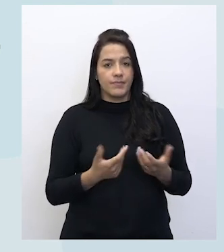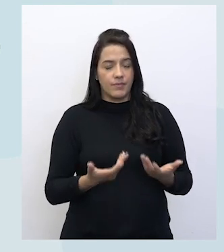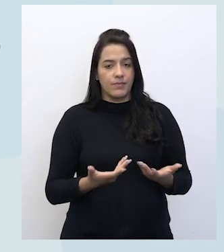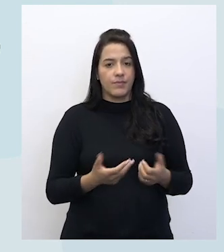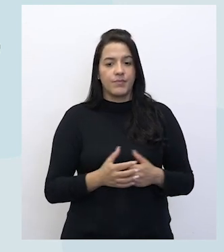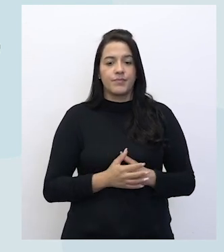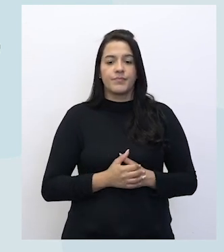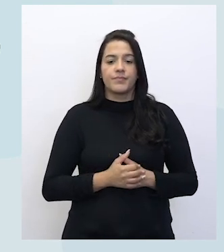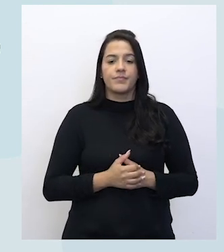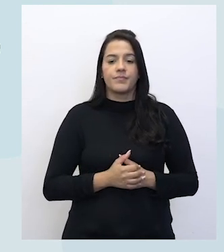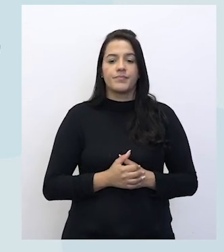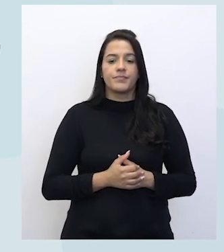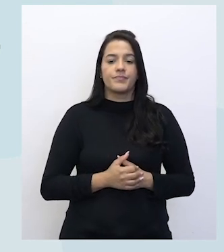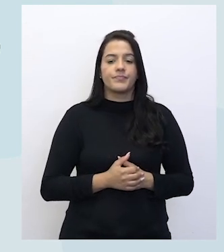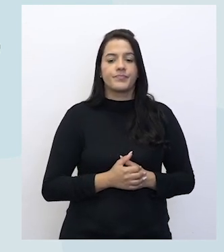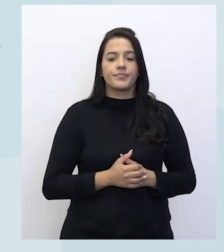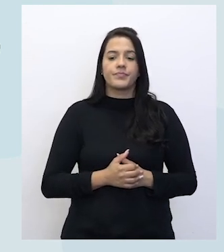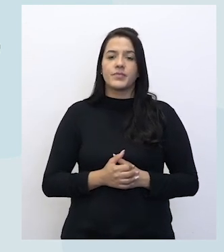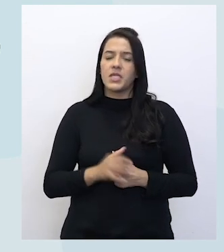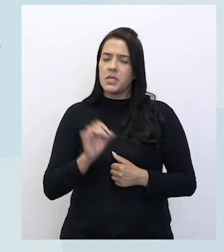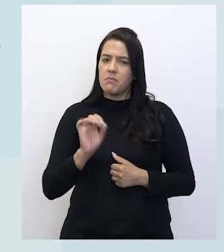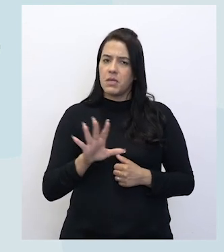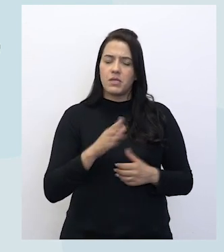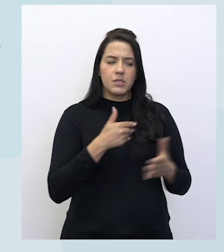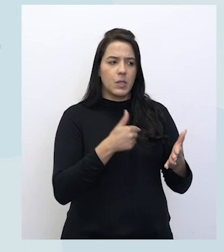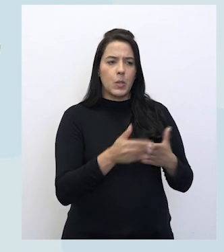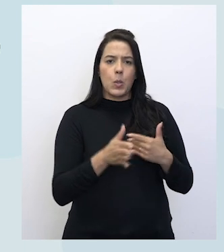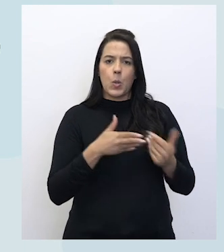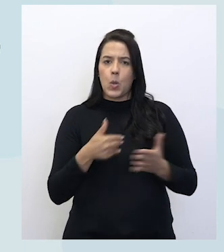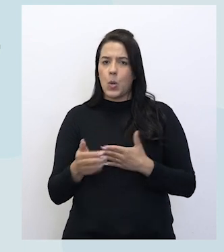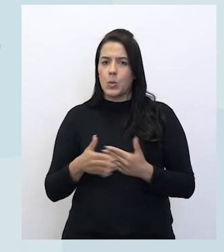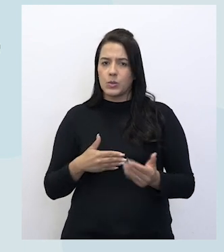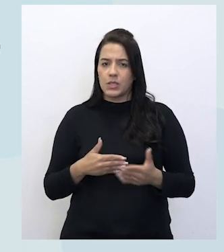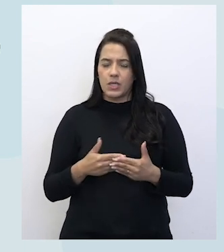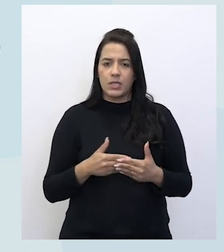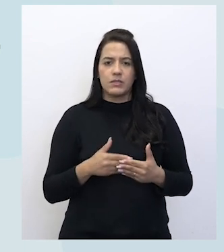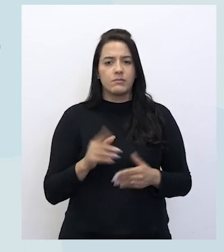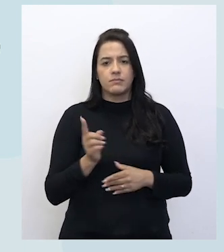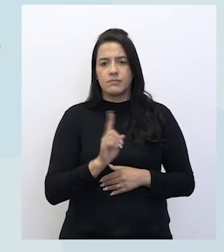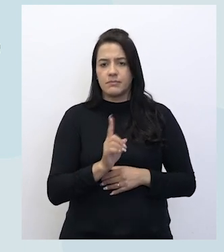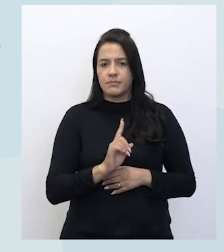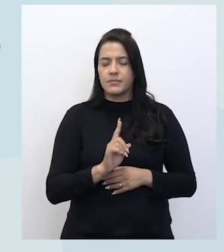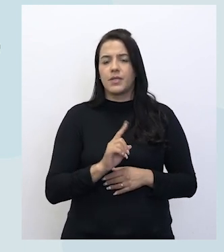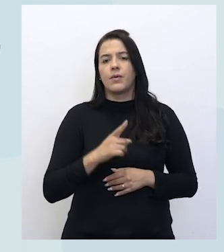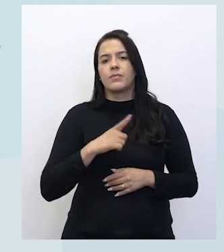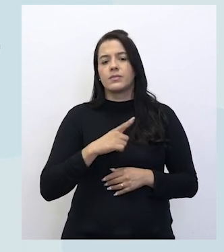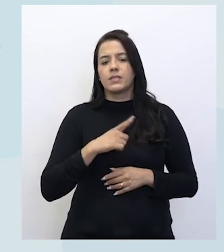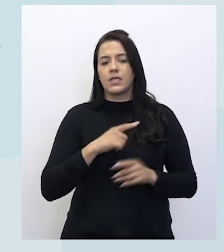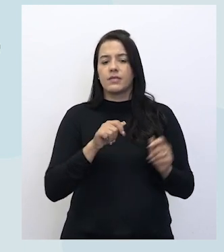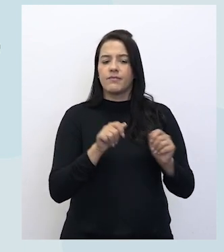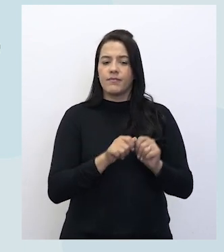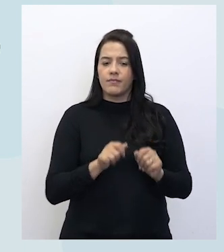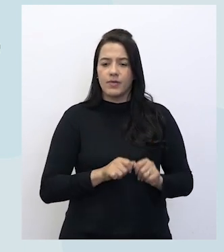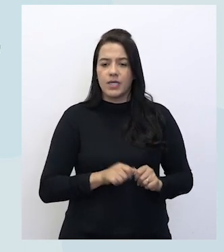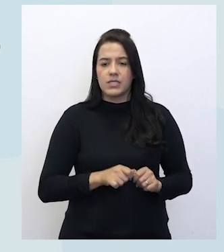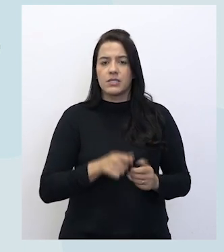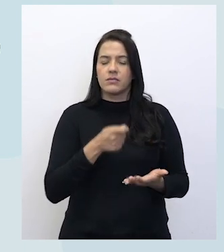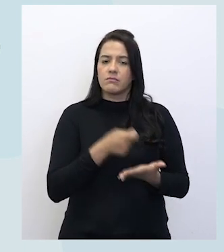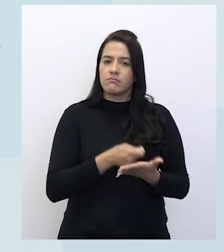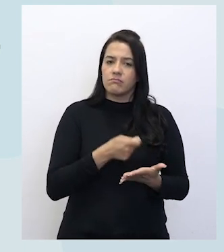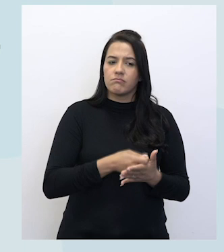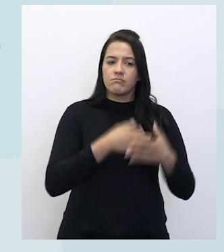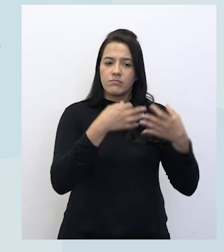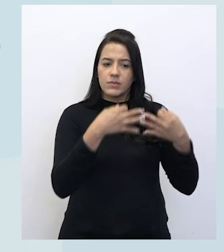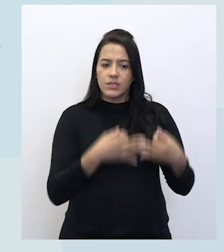exercício, mas não qualquer tipo de exercício, né? Mas sim um exercício rigoroso